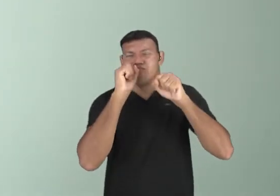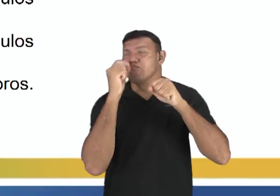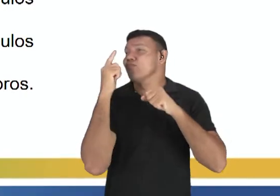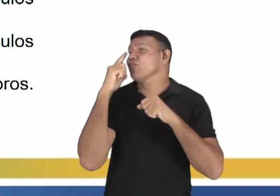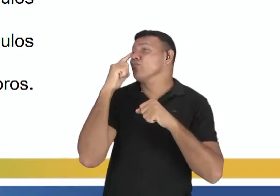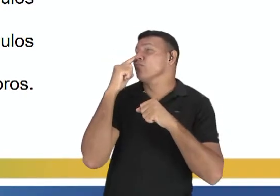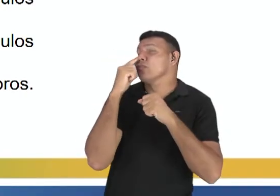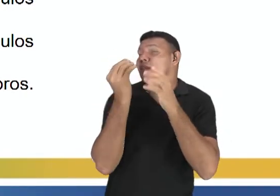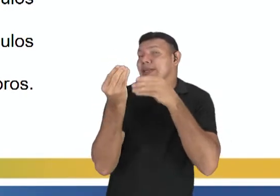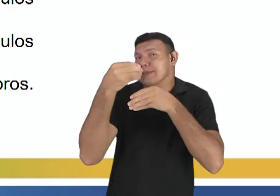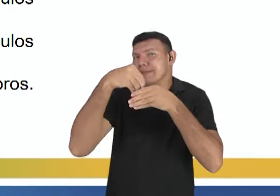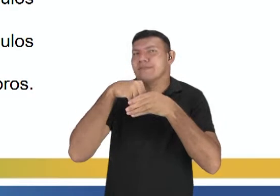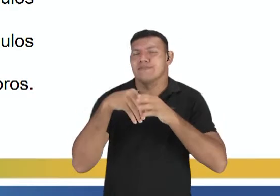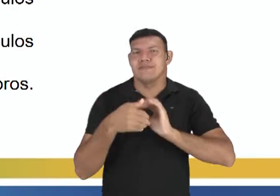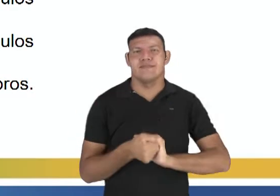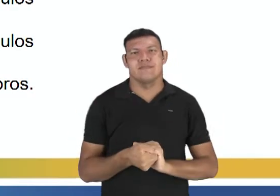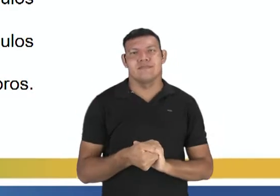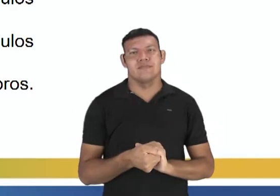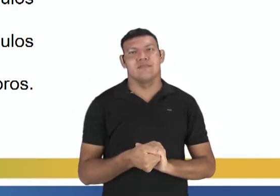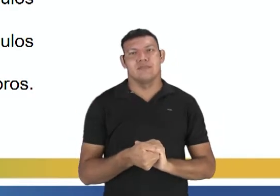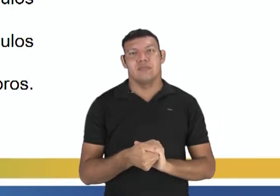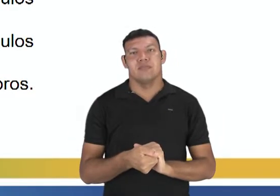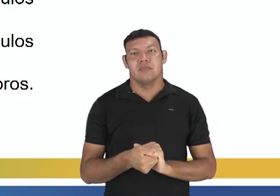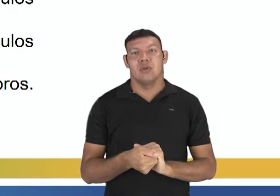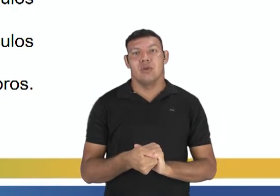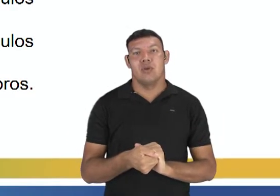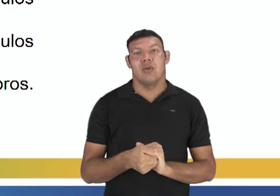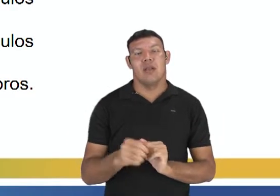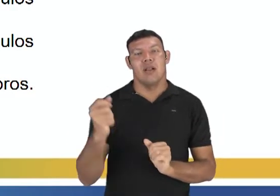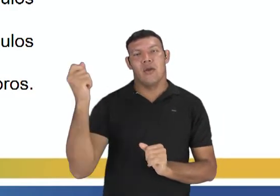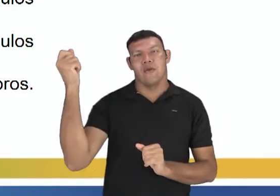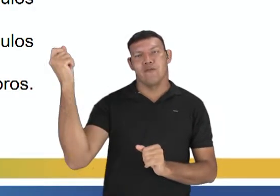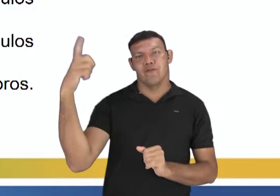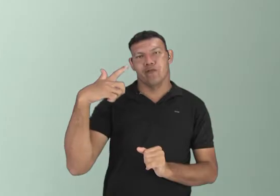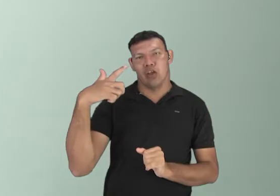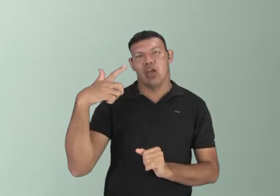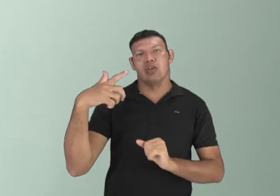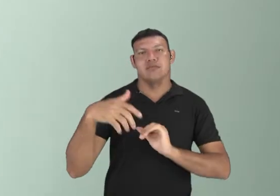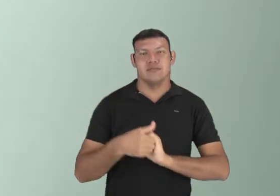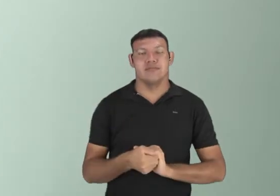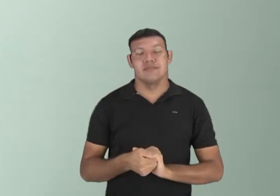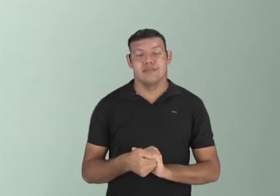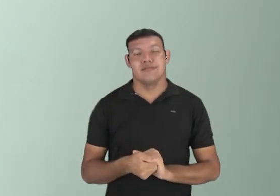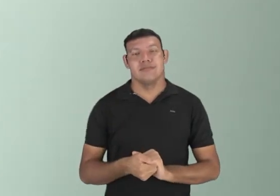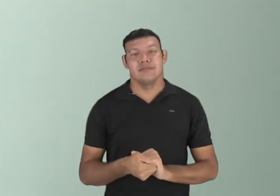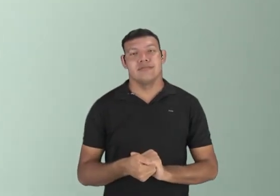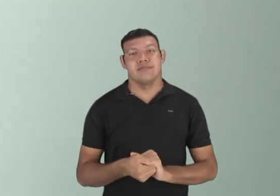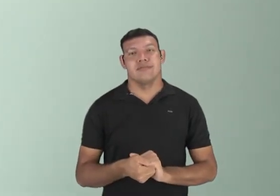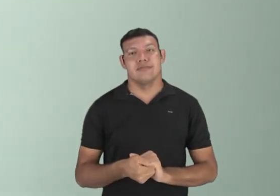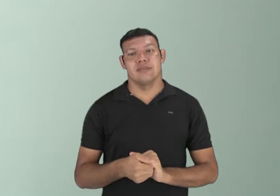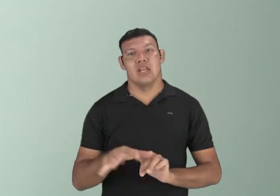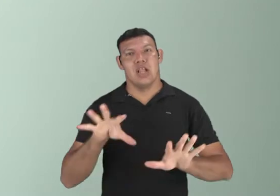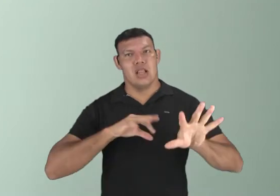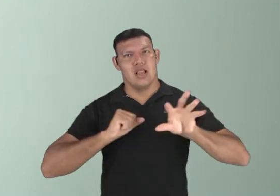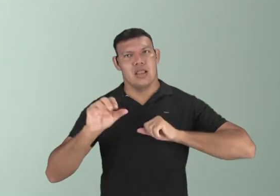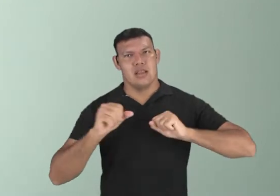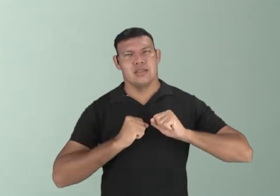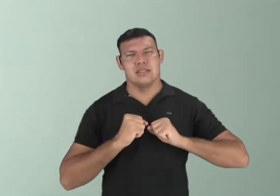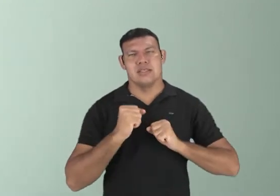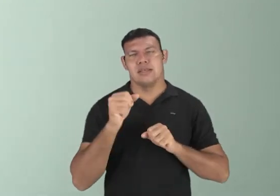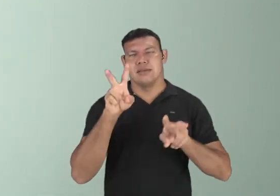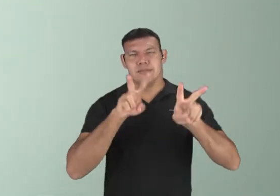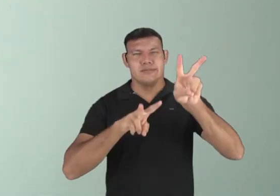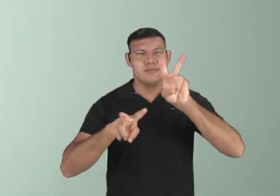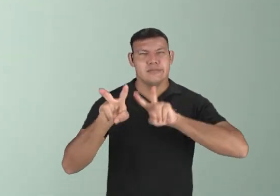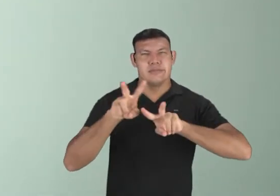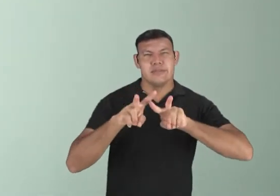nariz. Os fotorreceptores, que são capazes de receber estímulos luminosos, então é através dos fotorreceptores que eu